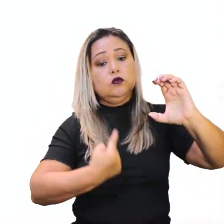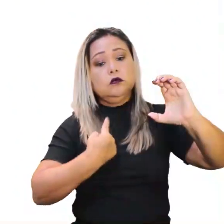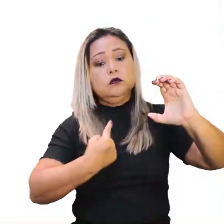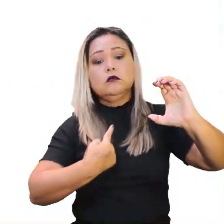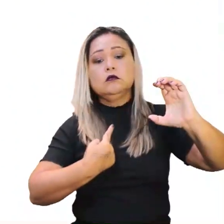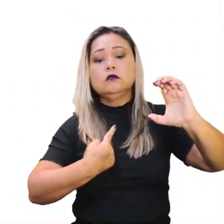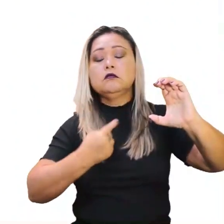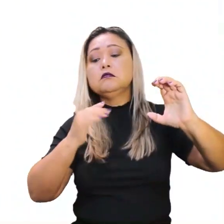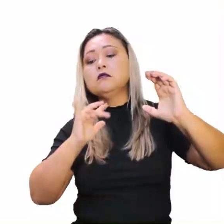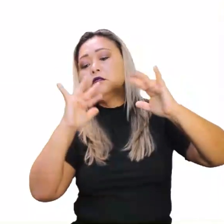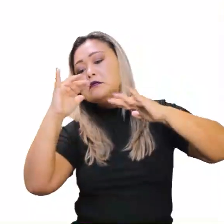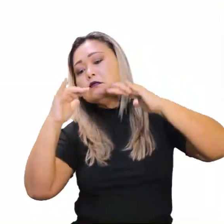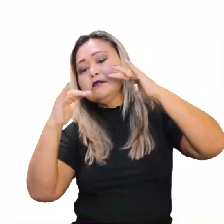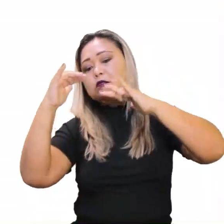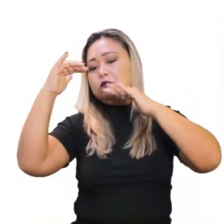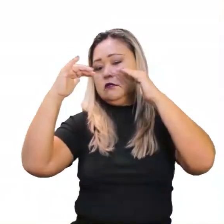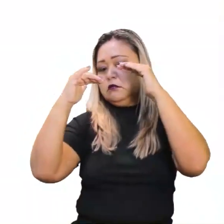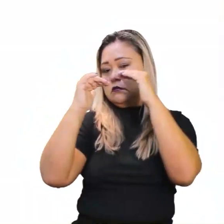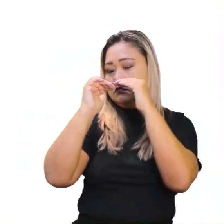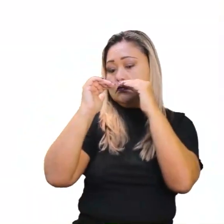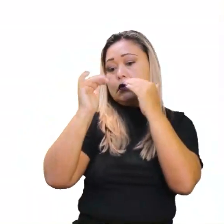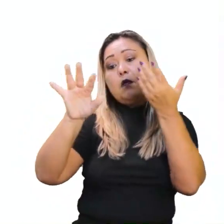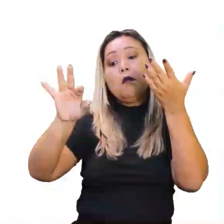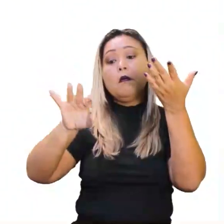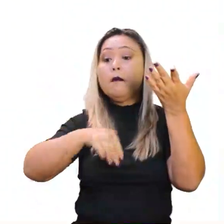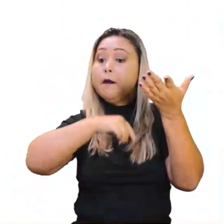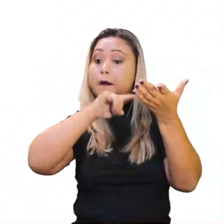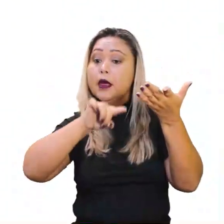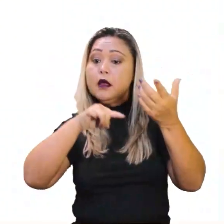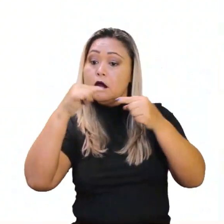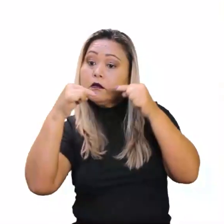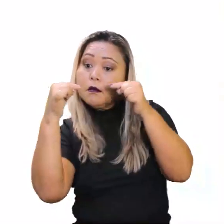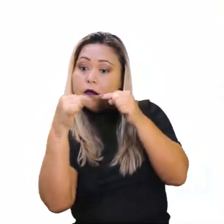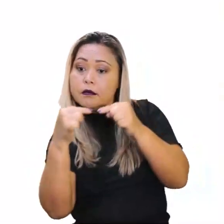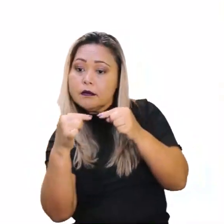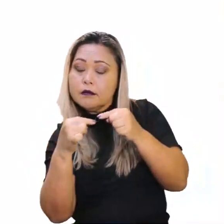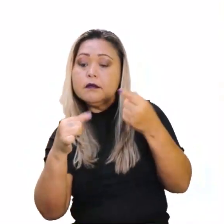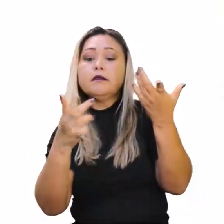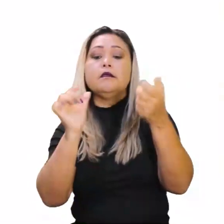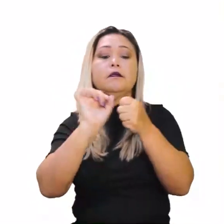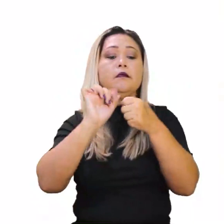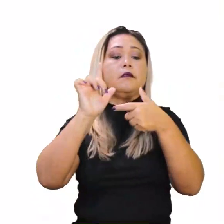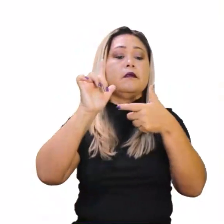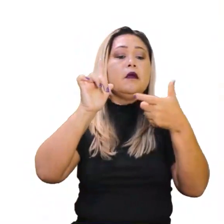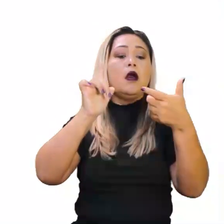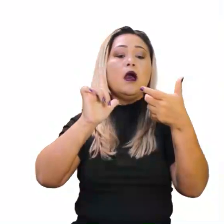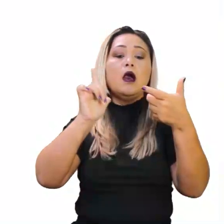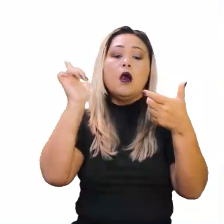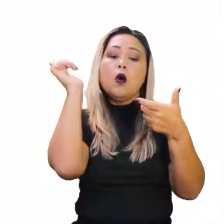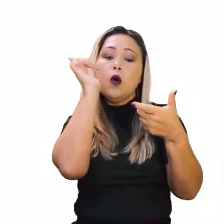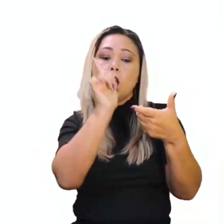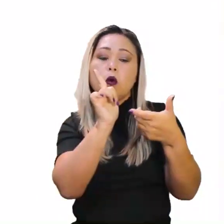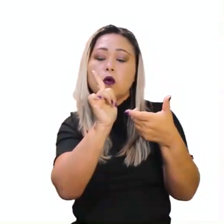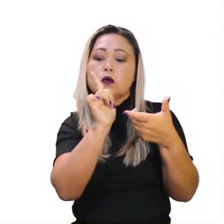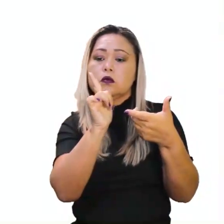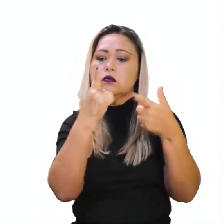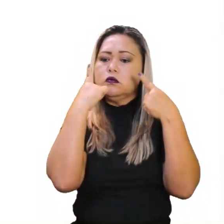modo solitário tanto harmonias quanto melodias. Letra D, alcançar de modo